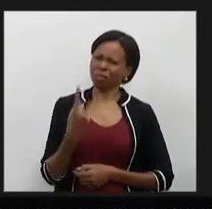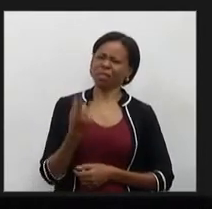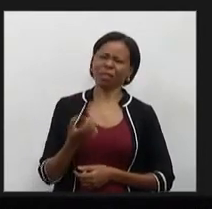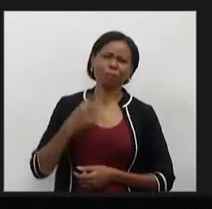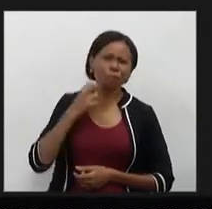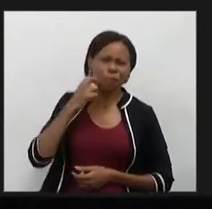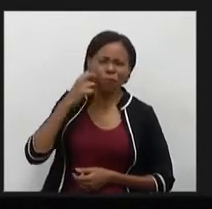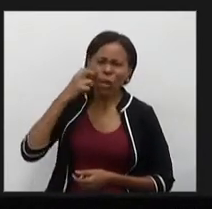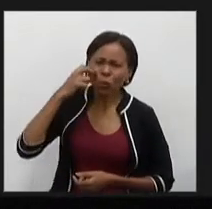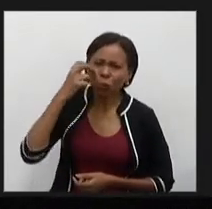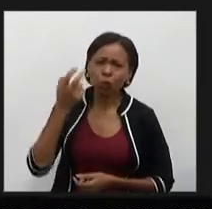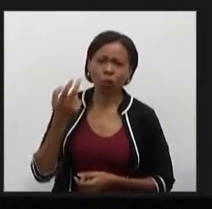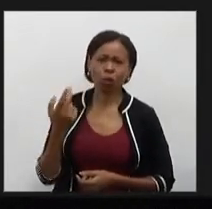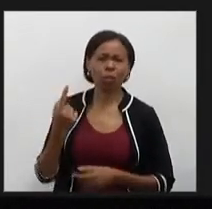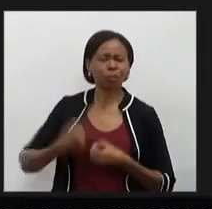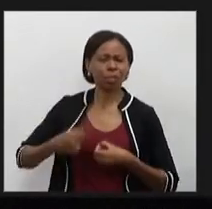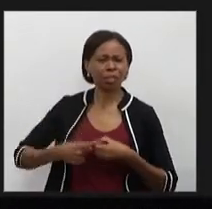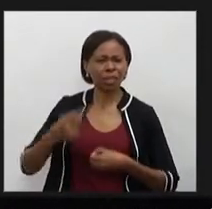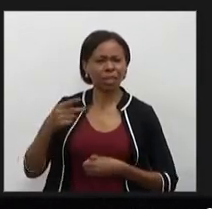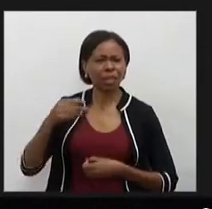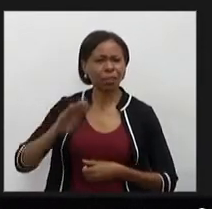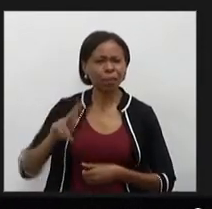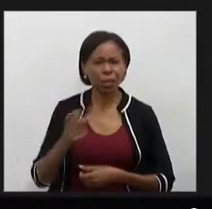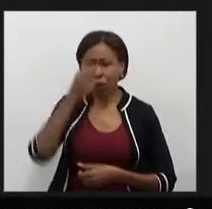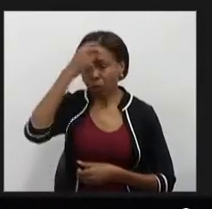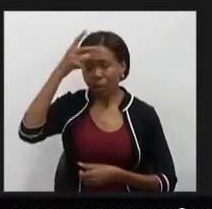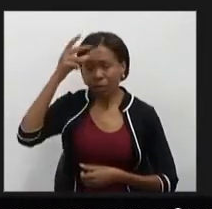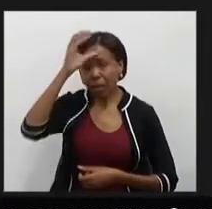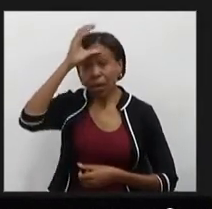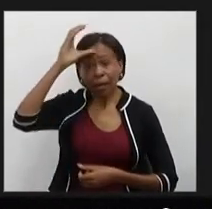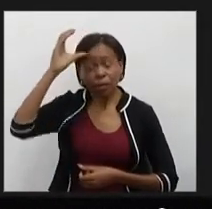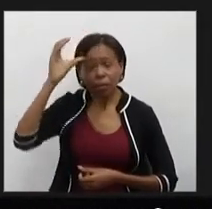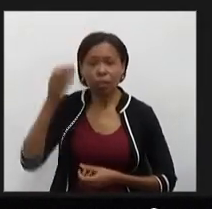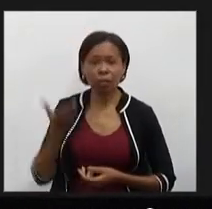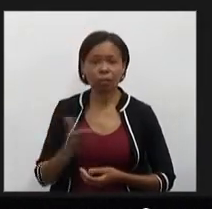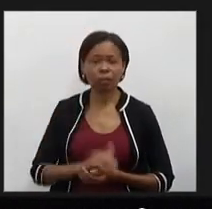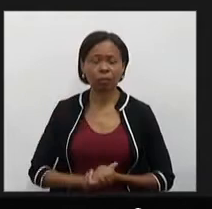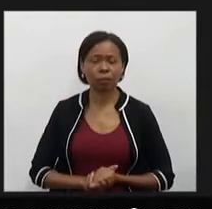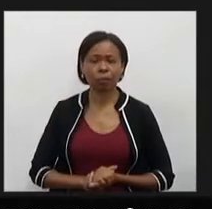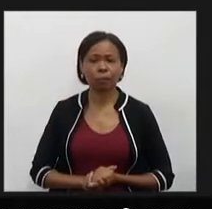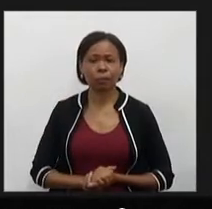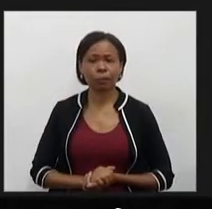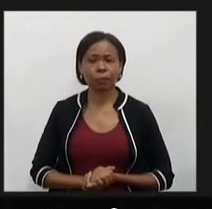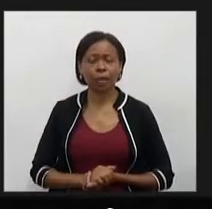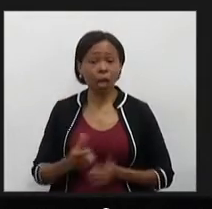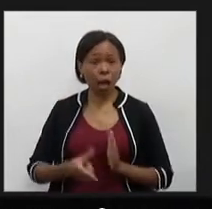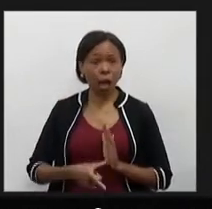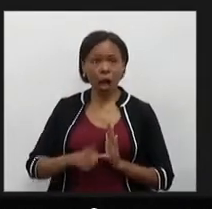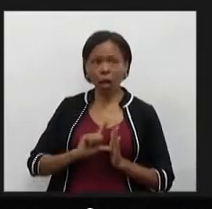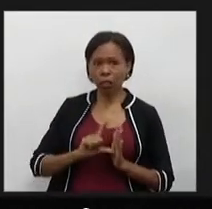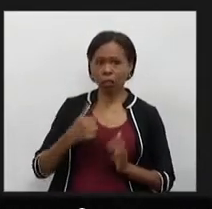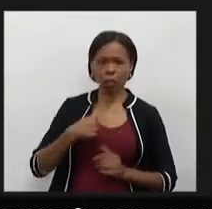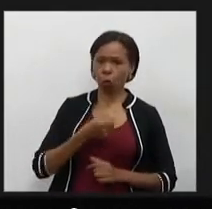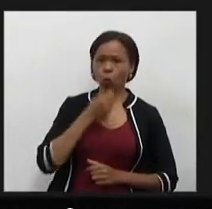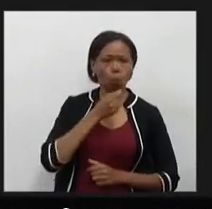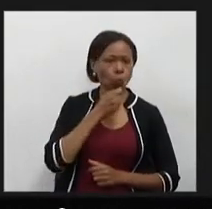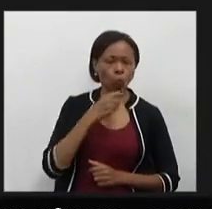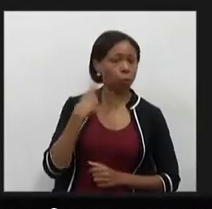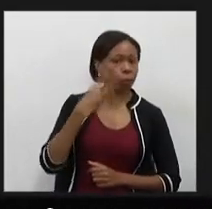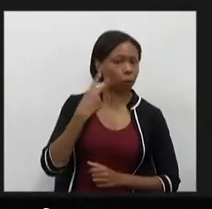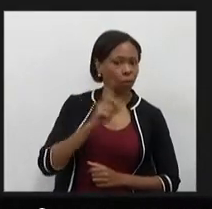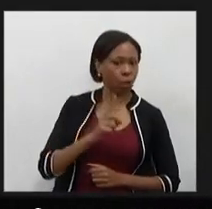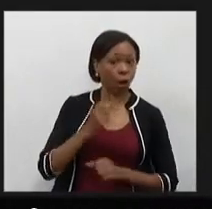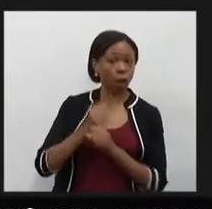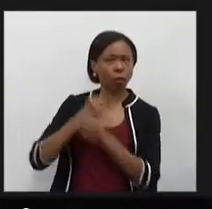Câmara Municipal de Belo Horizonte. Sem eu ser vereador, ano passado eu entrei com um projeto lei